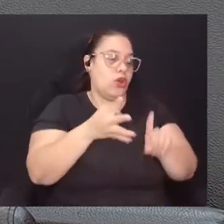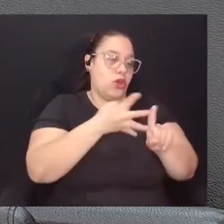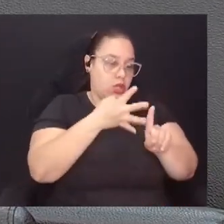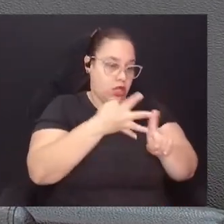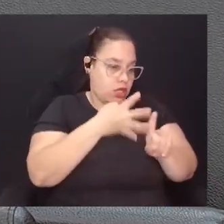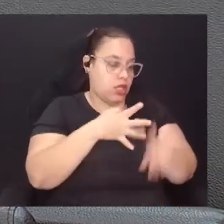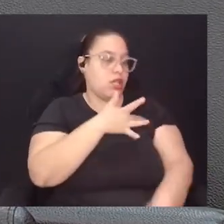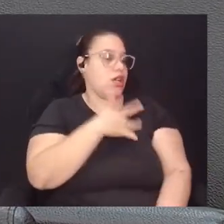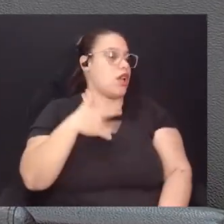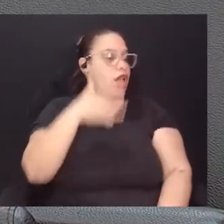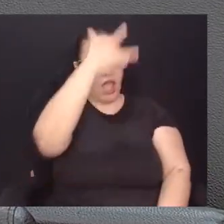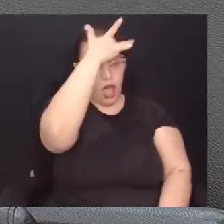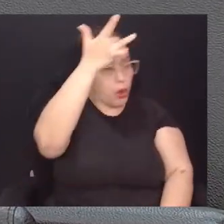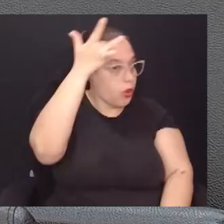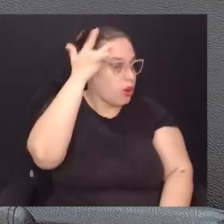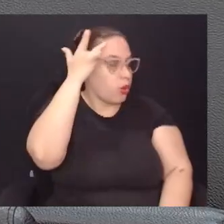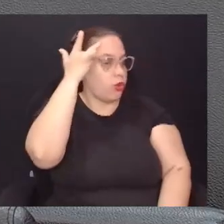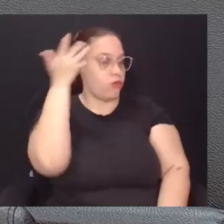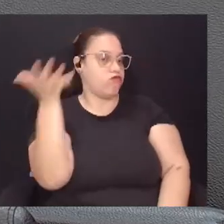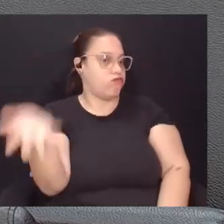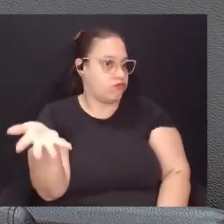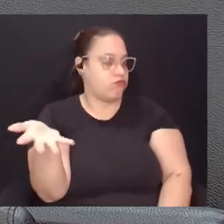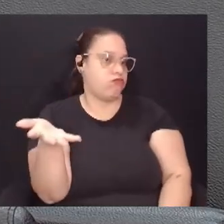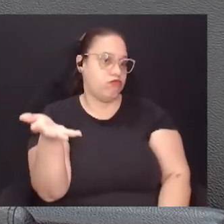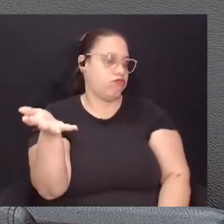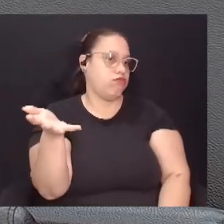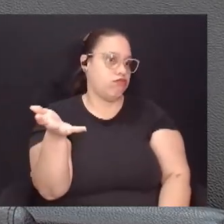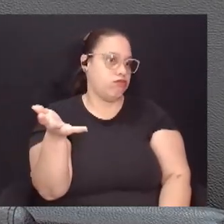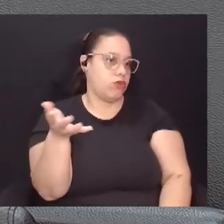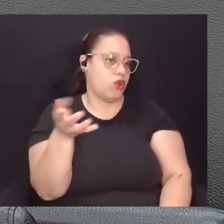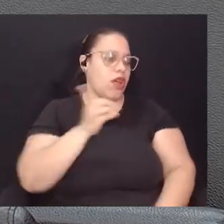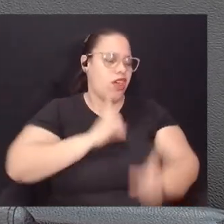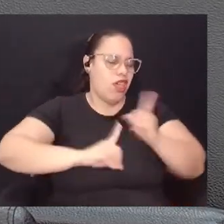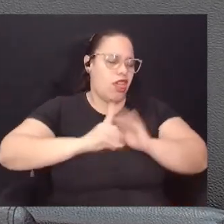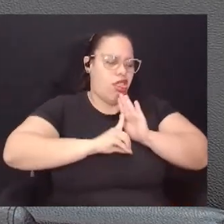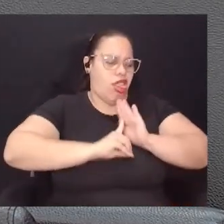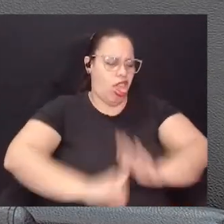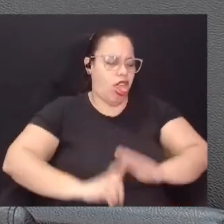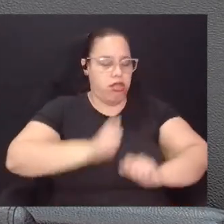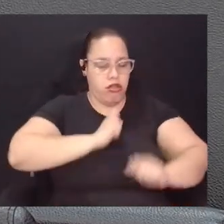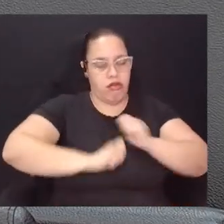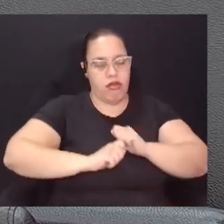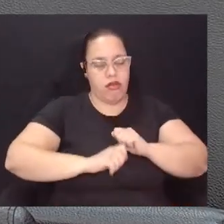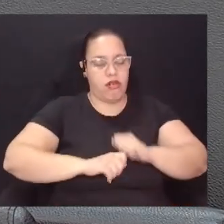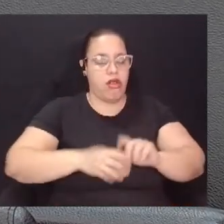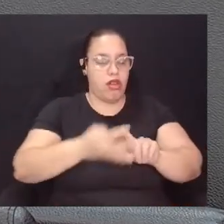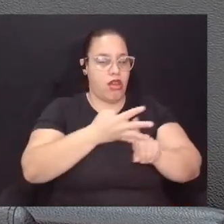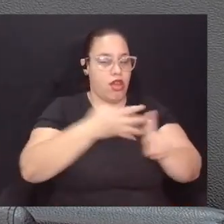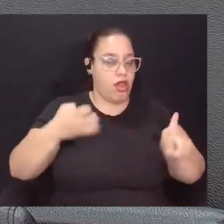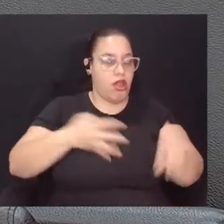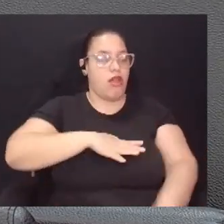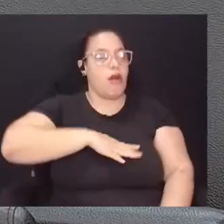população LGBT, a saúde mental, né, ali, as depressões, ansiedades, os